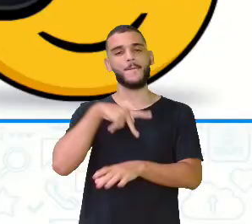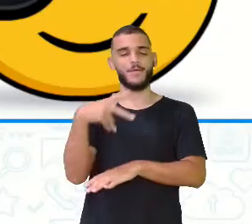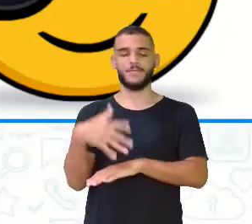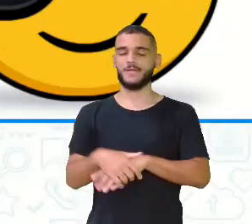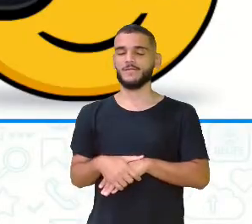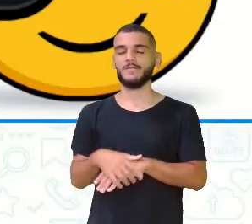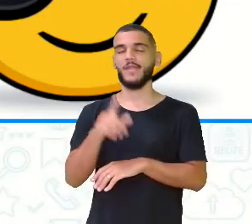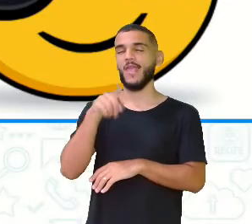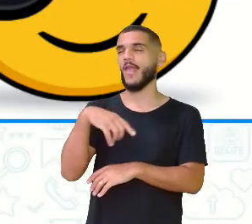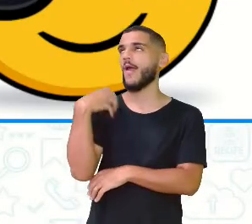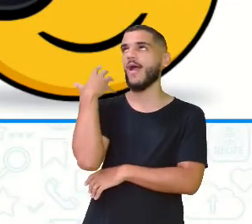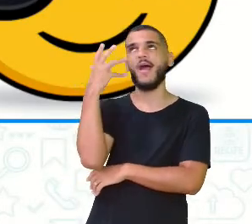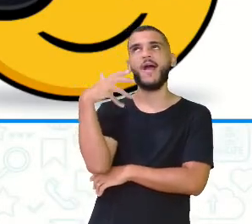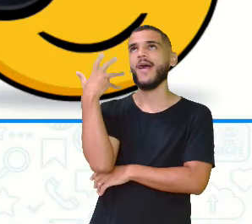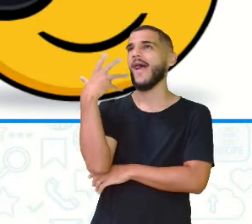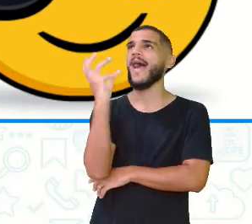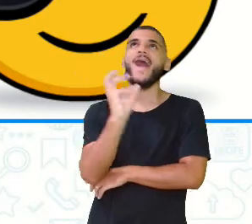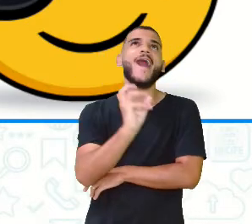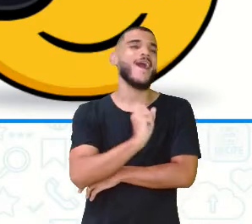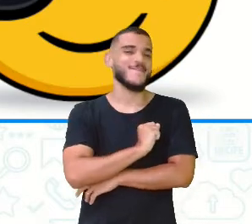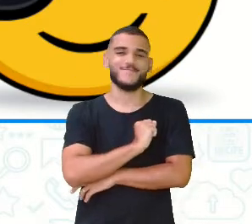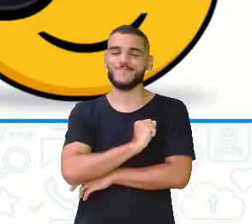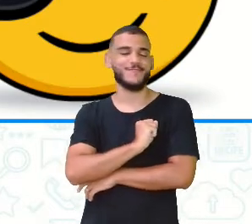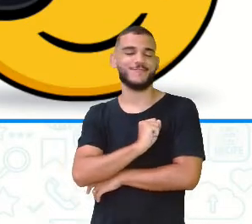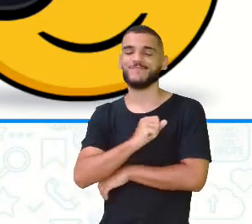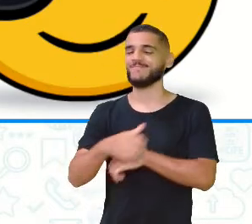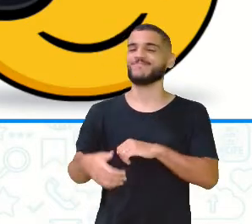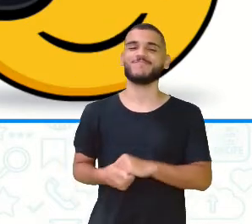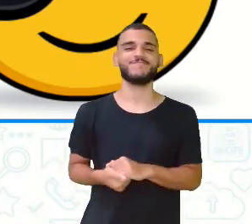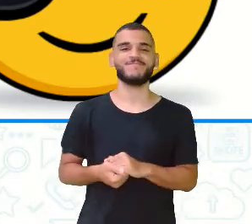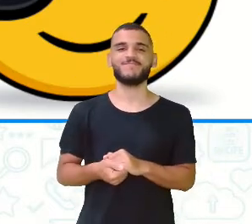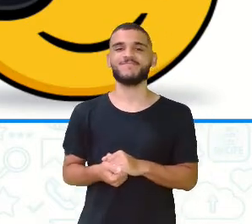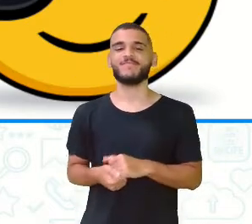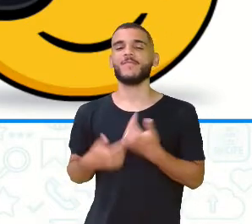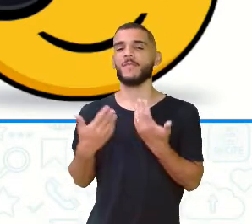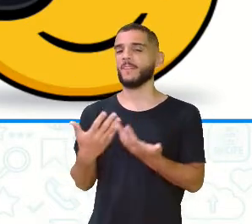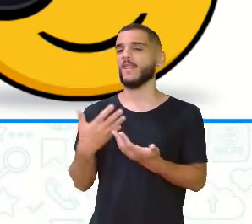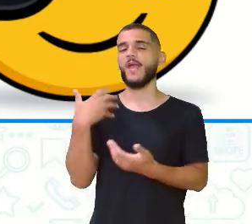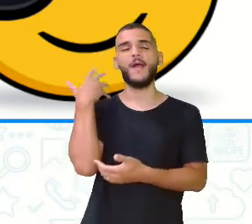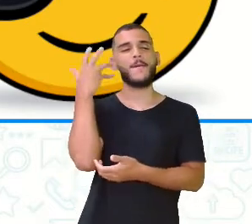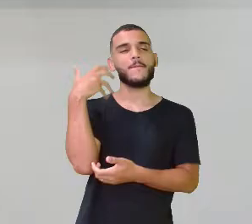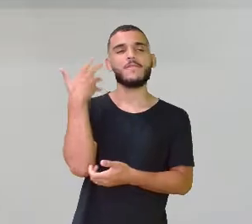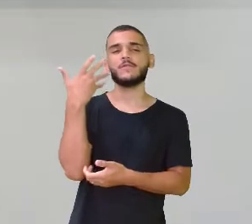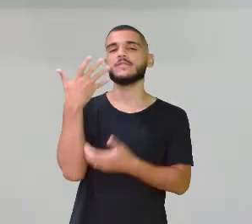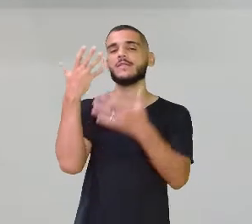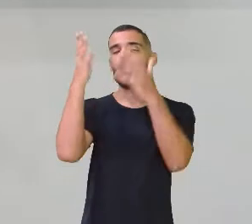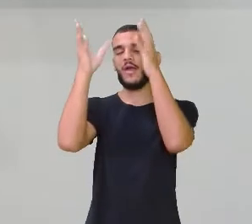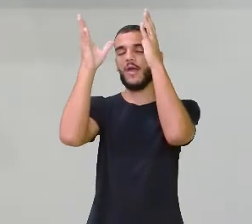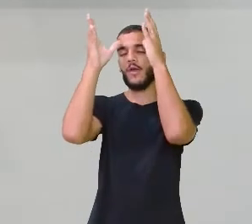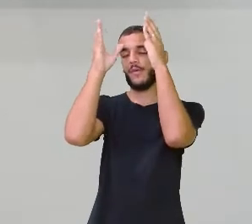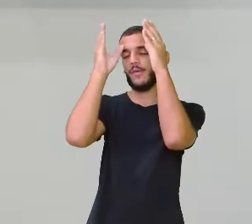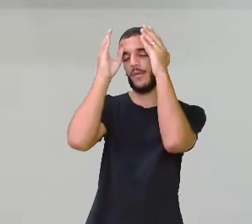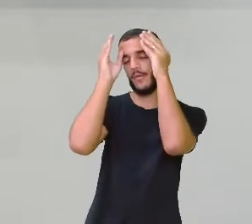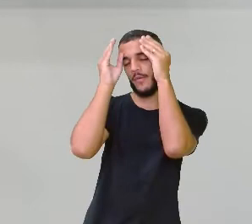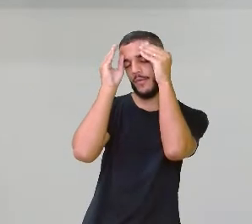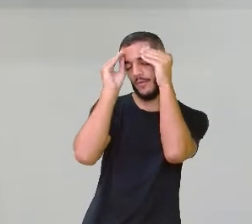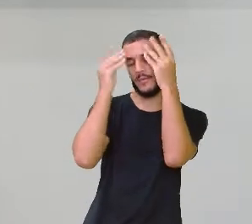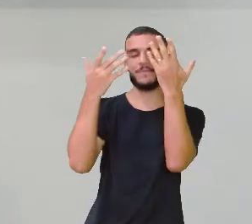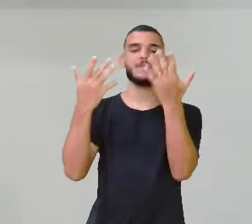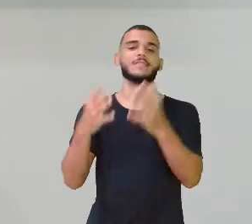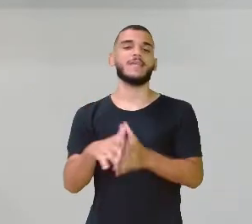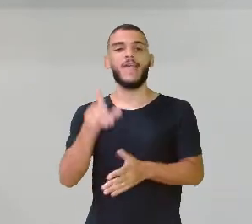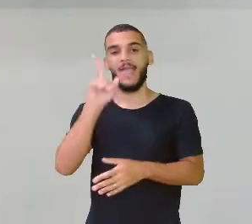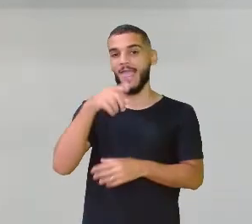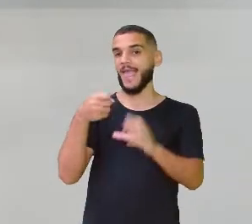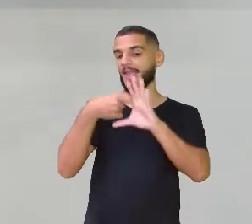ser musical, eu posso falar assim, adoro ouvir música, música me acalma, música me relaxa, é uma